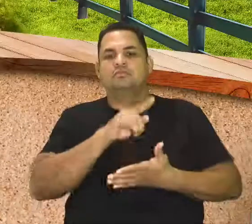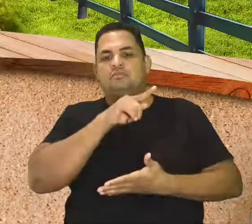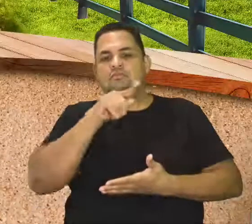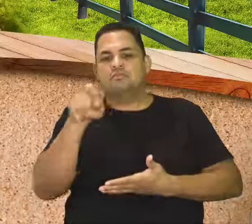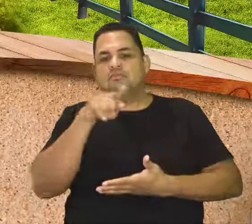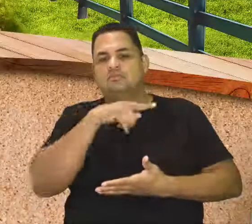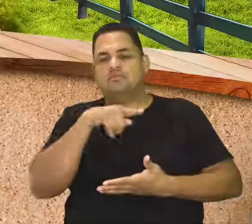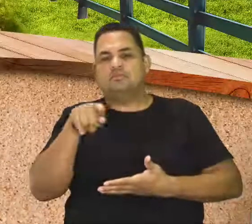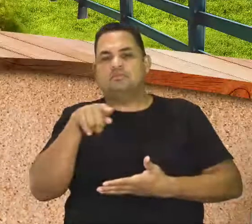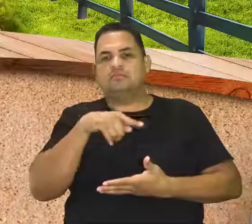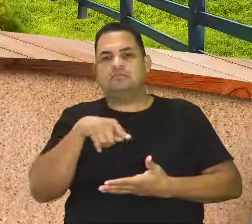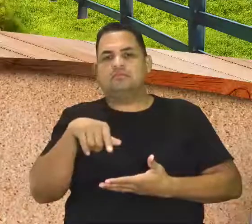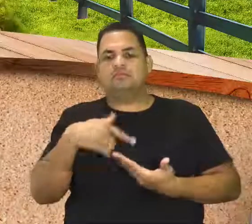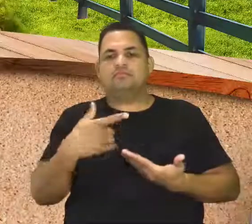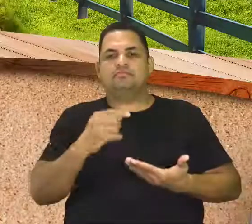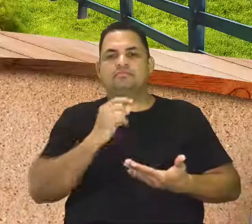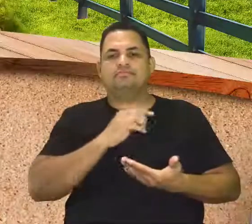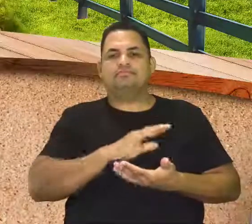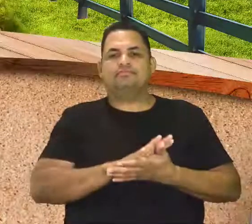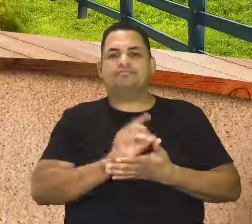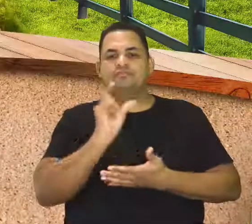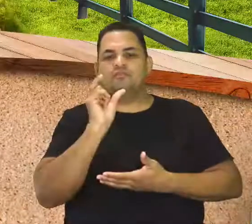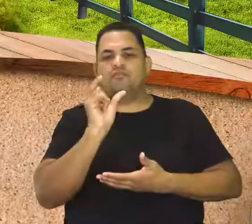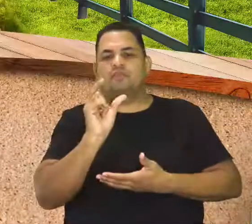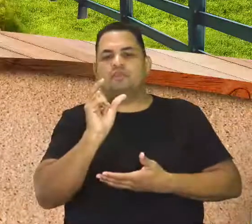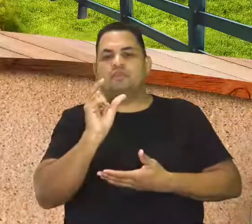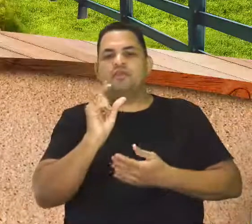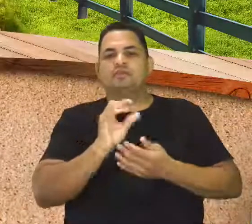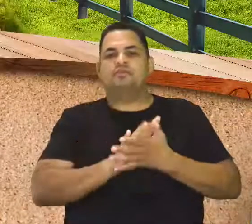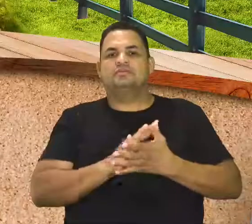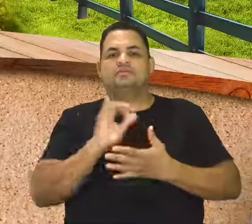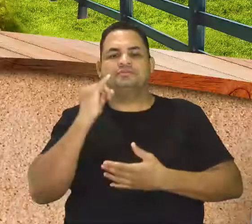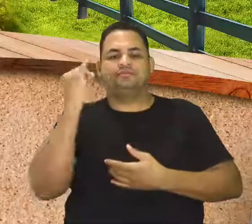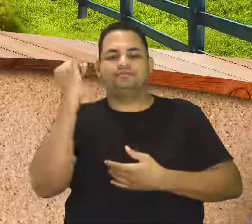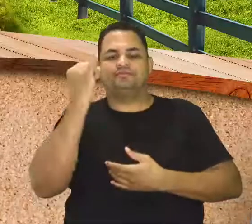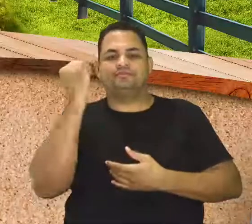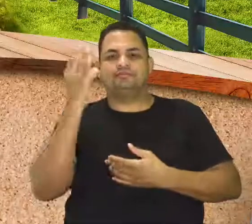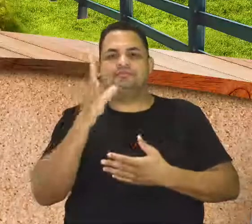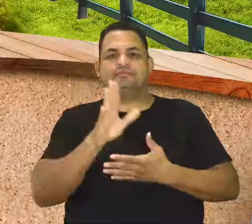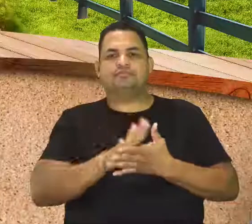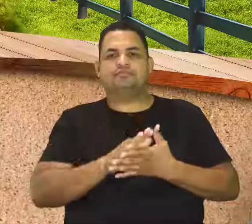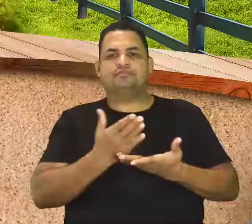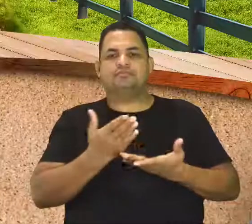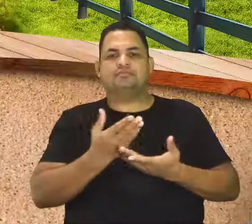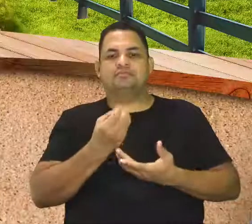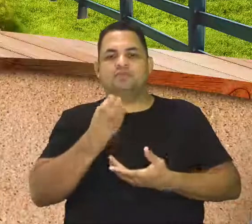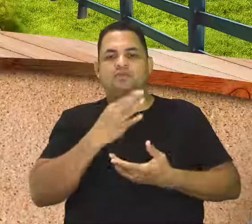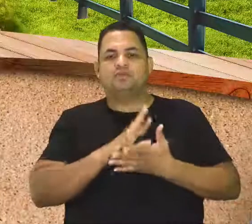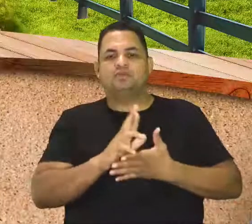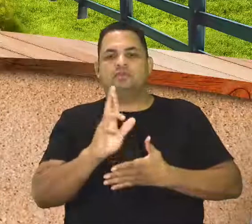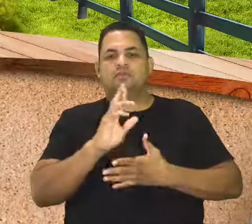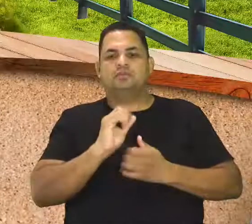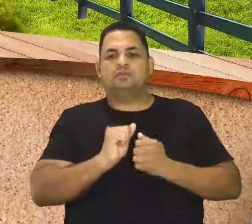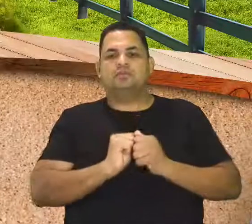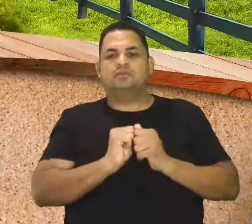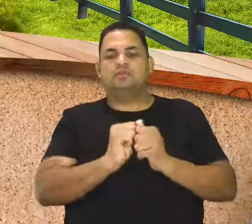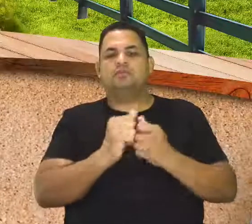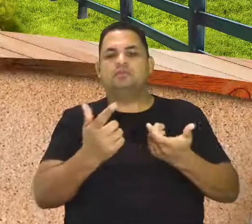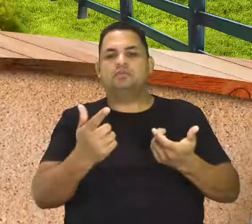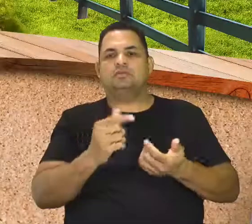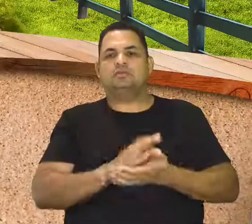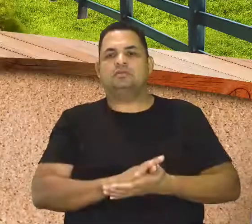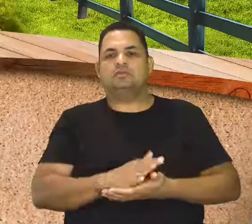tio marca, né? A palavra, essa palavrinha-chave, que é bom estar aí na sua resposta. Vamos juntos lá, então?